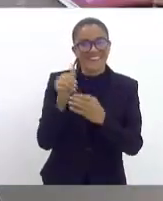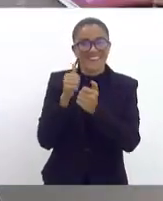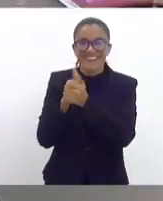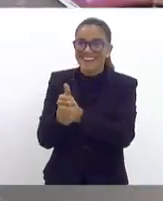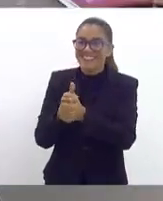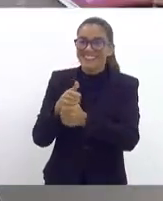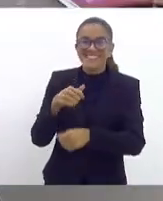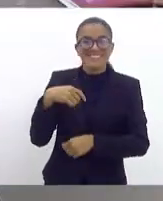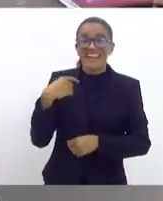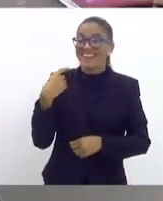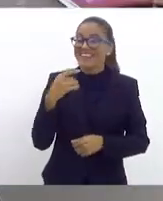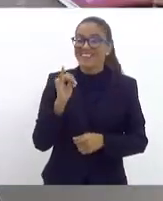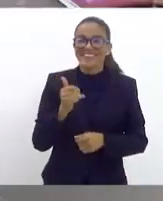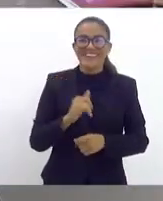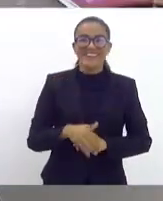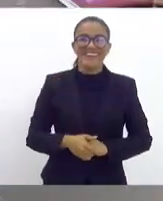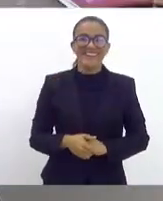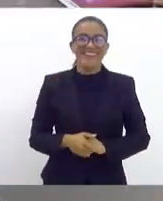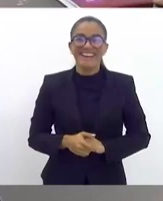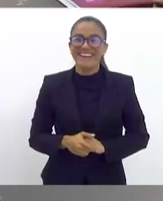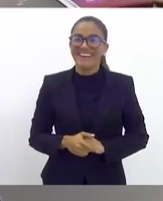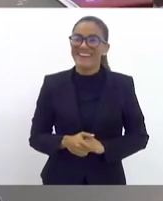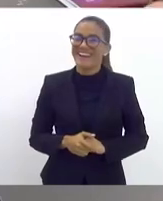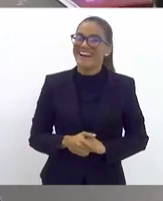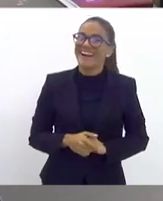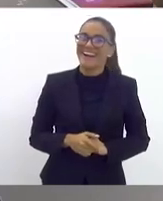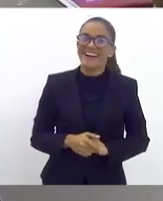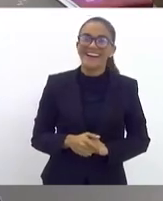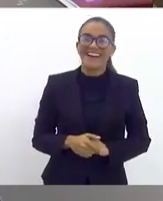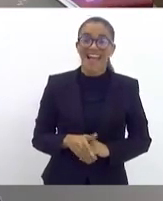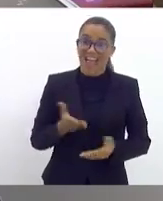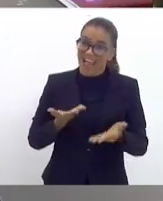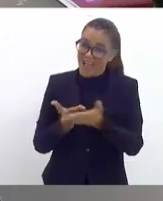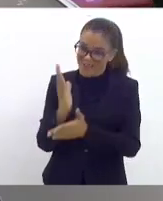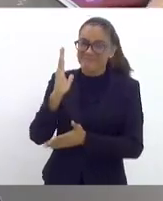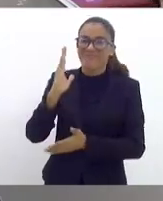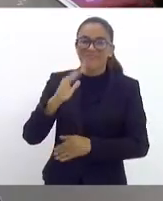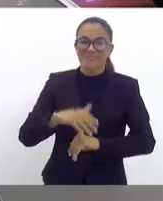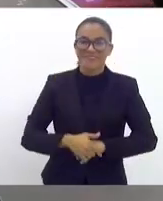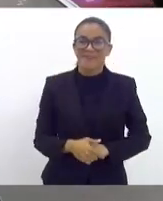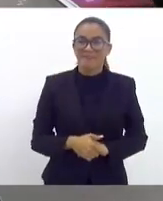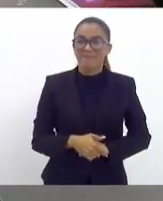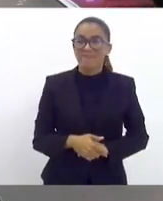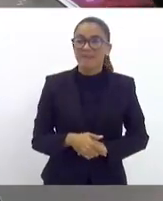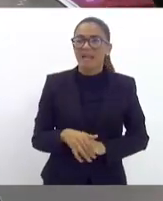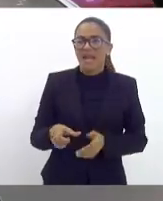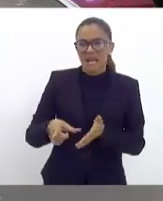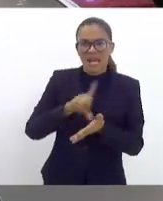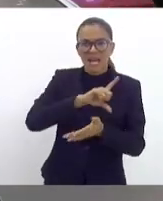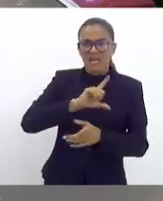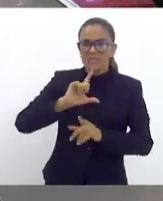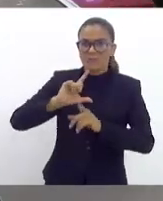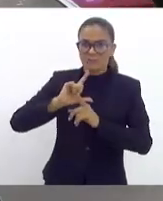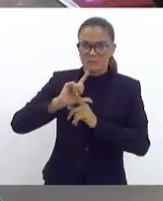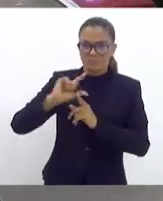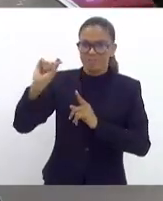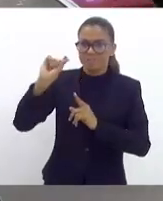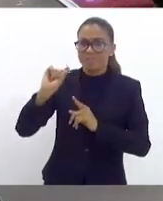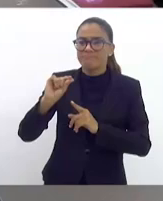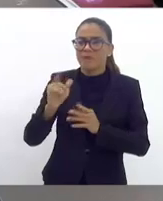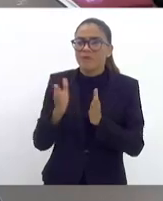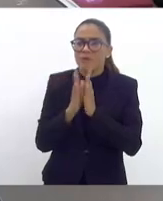Depois dessa surra por seis a uma aprovado pela do relator eu só antes de você se retirarem eu vou